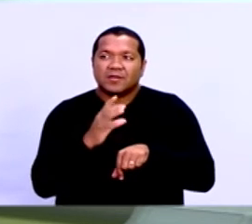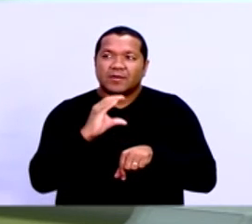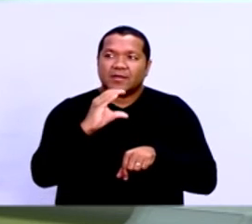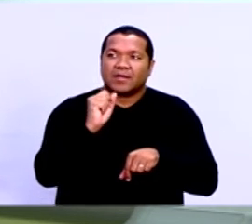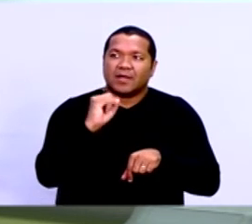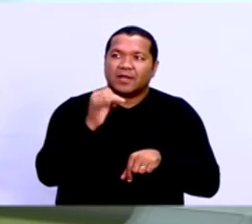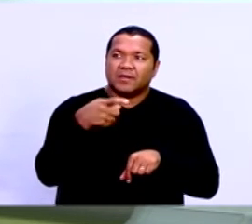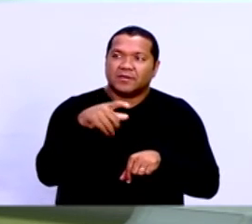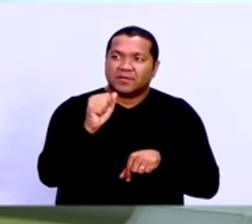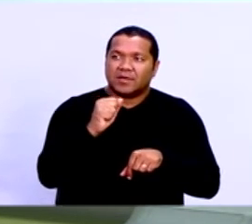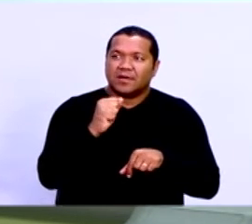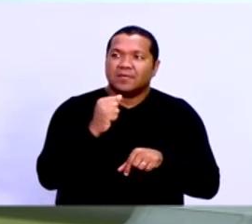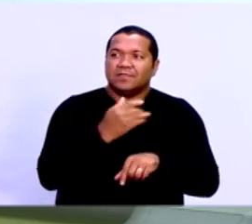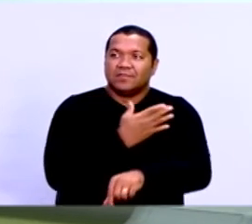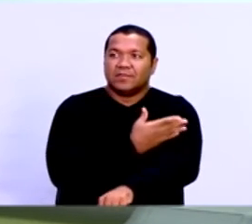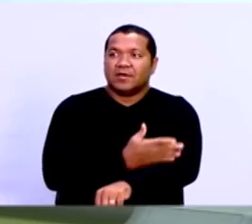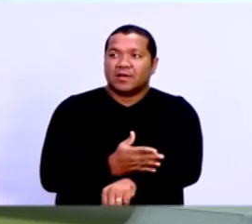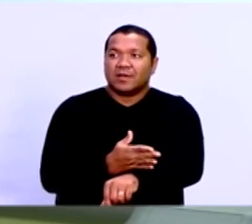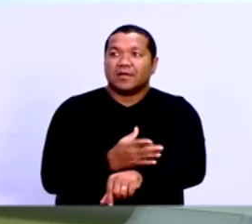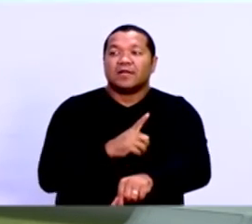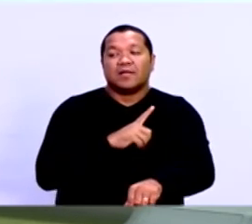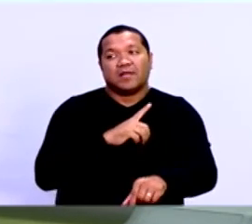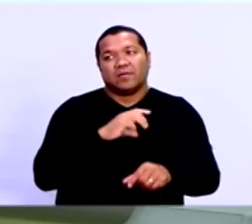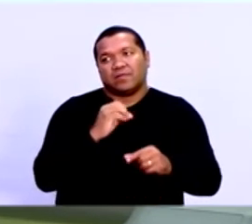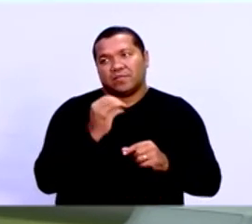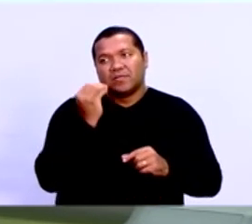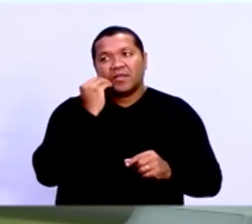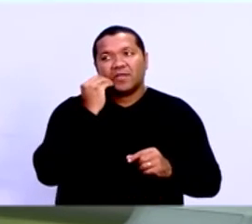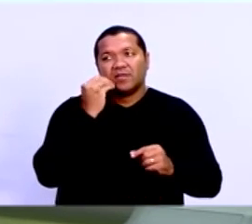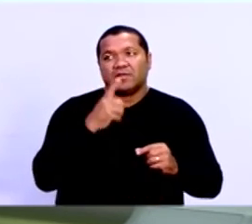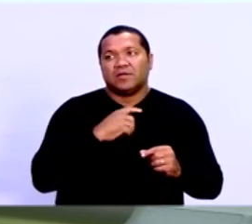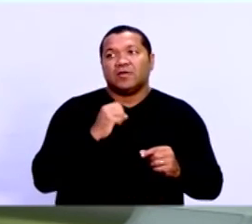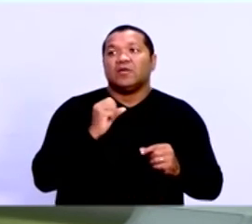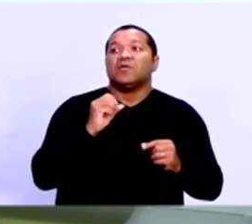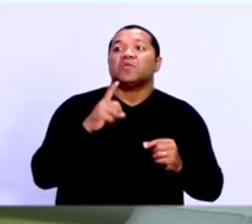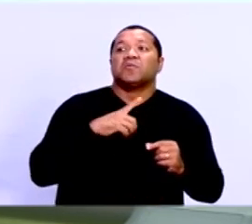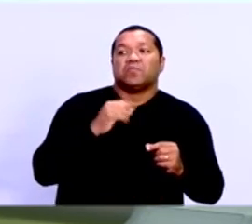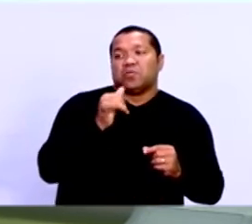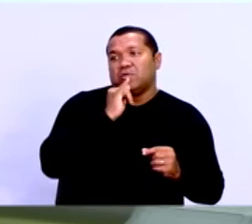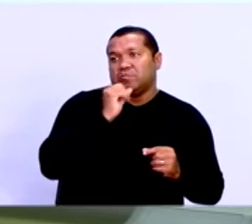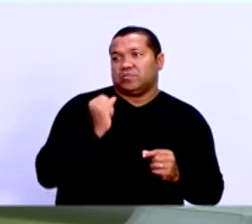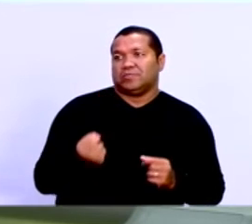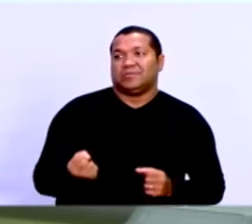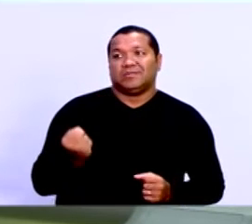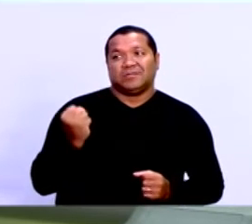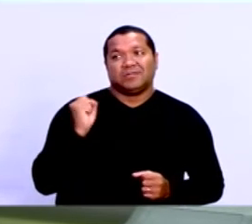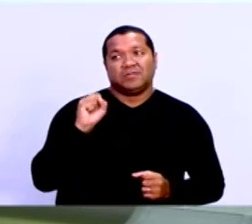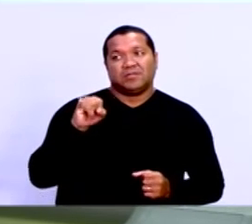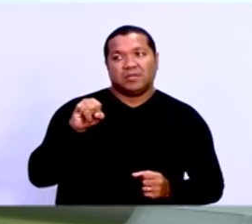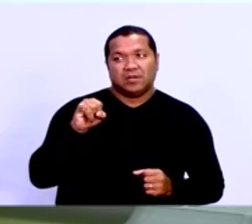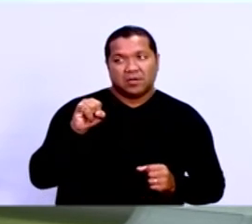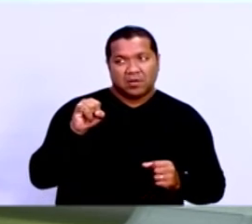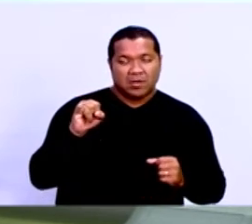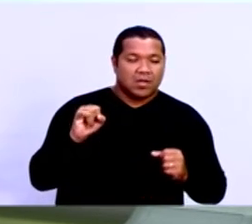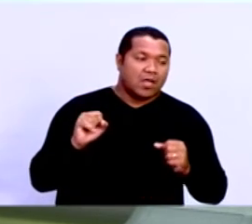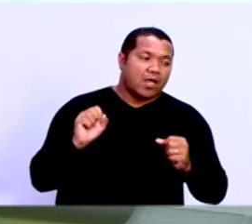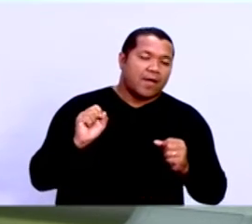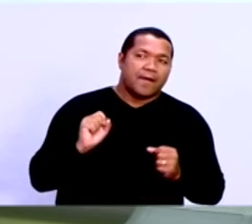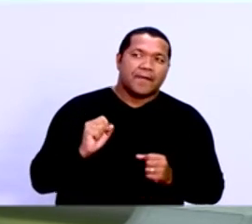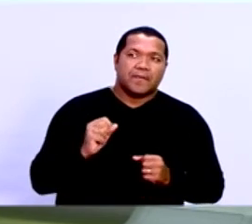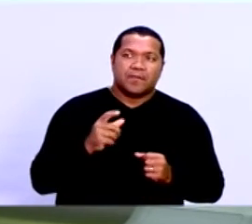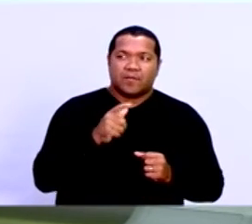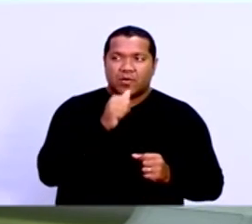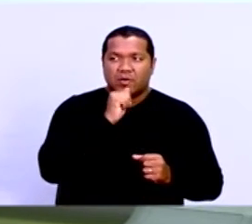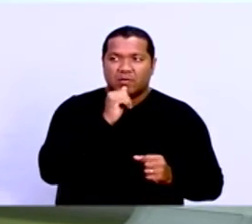de condição por exemplo se instalar no site de construção material de